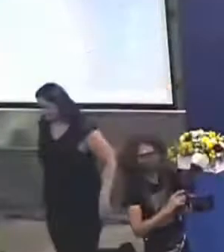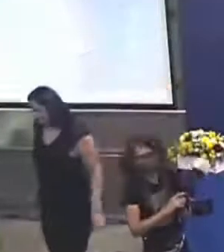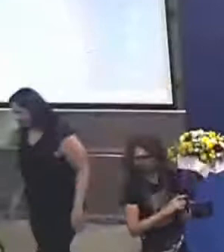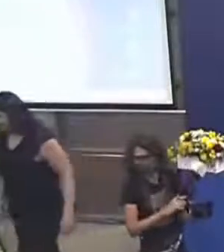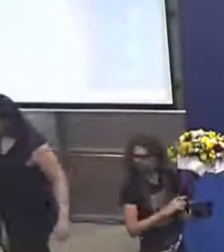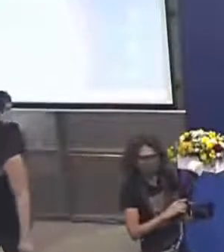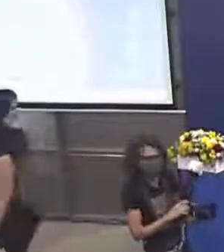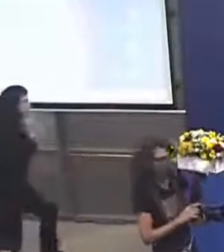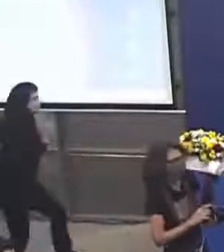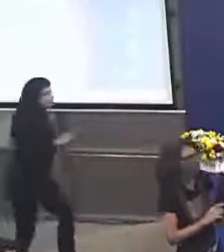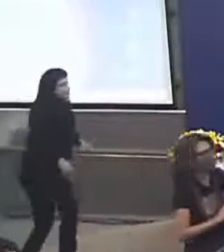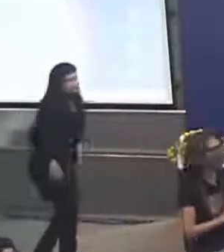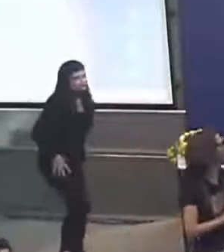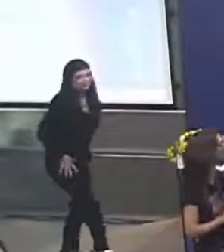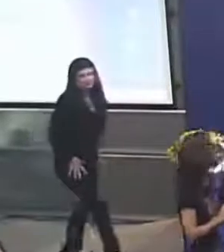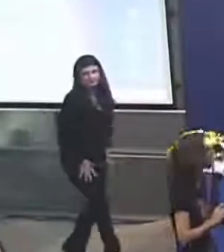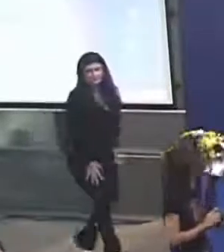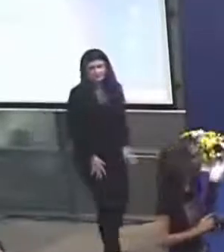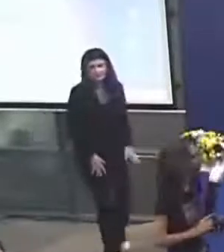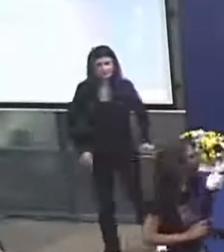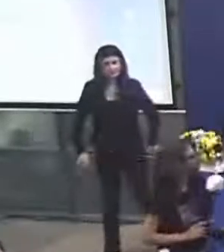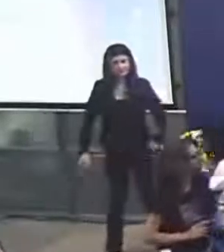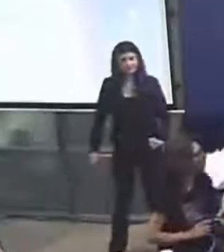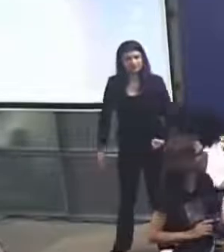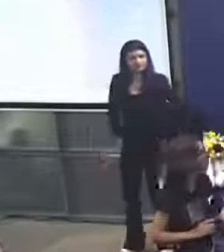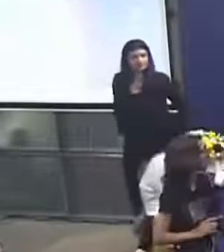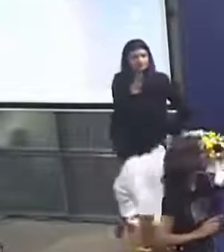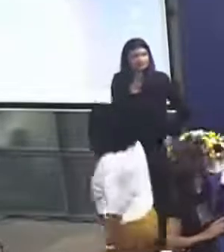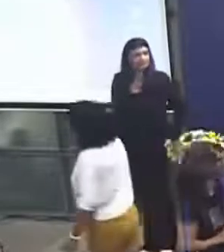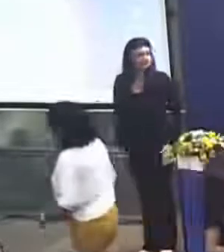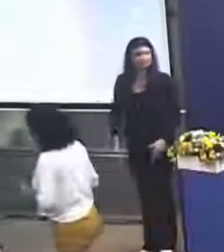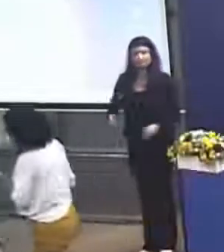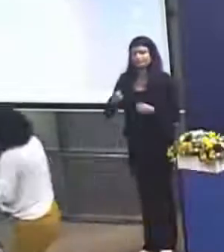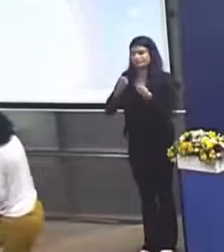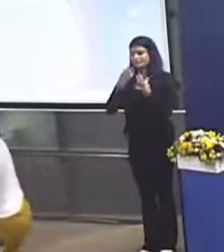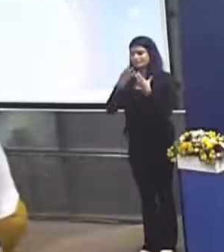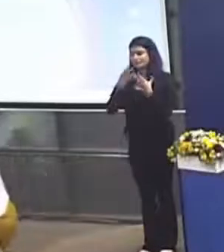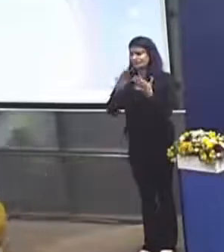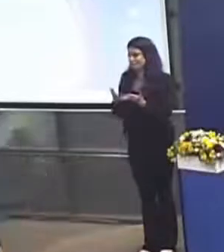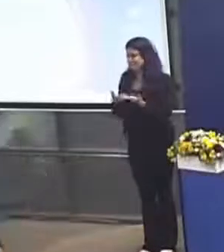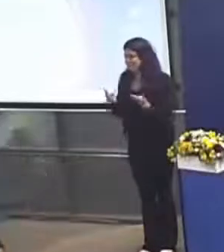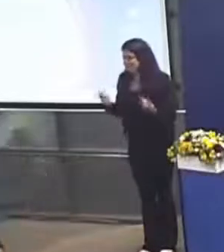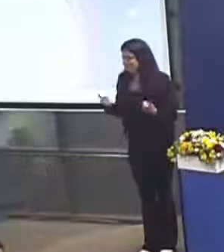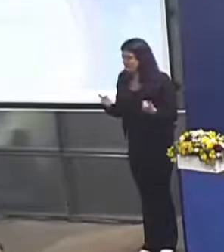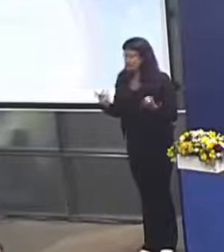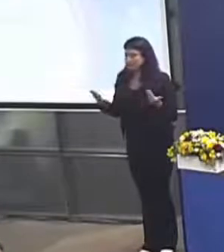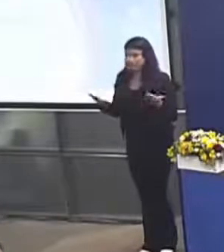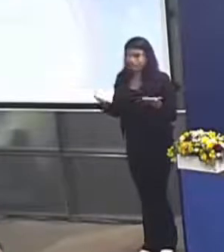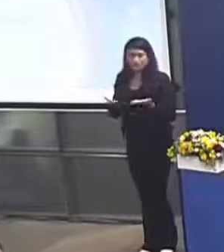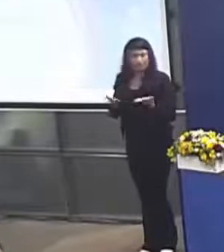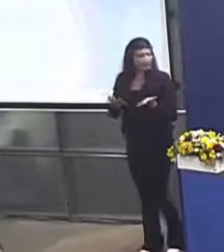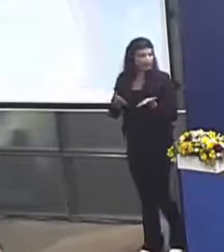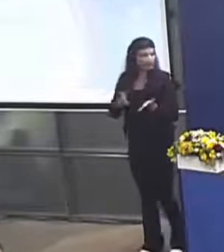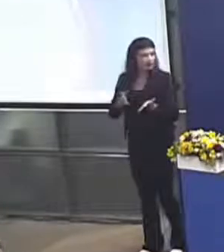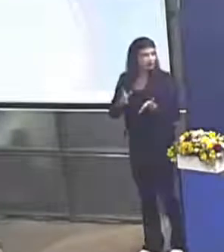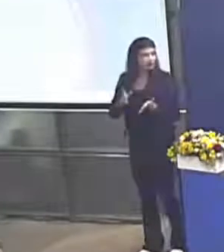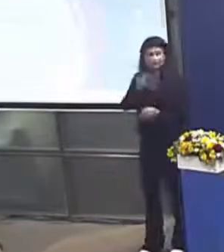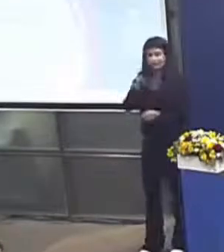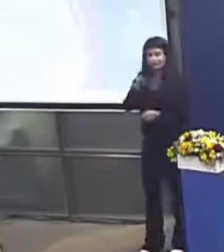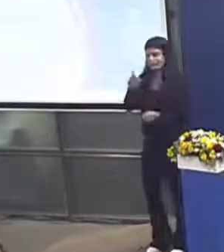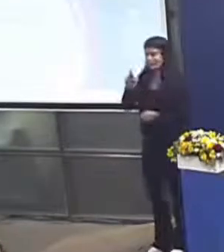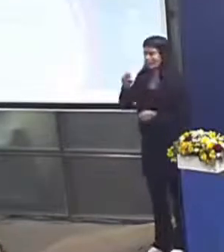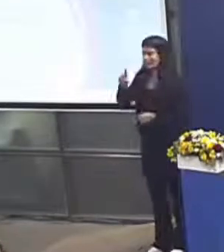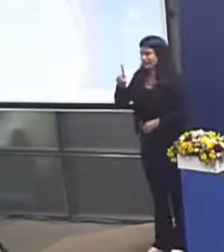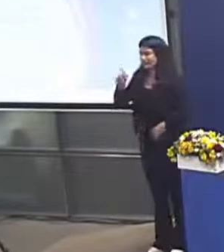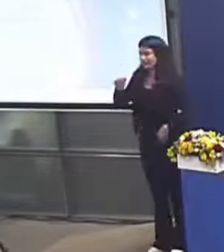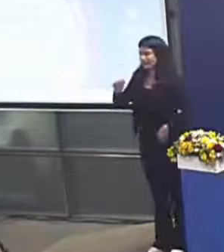excelente essa homenagem. Quero informar aqui, reconhecer aqui, Fernanda,